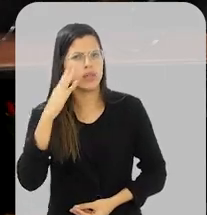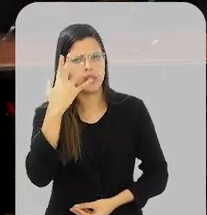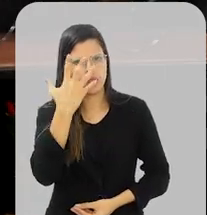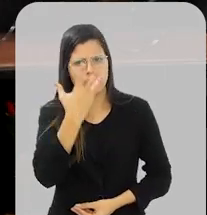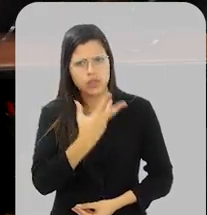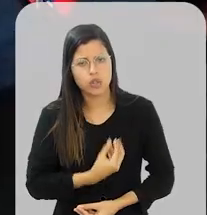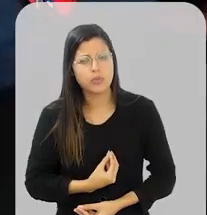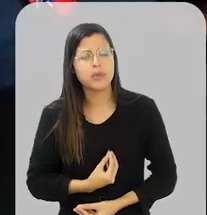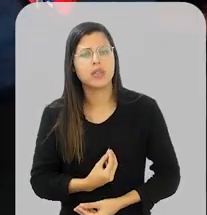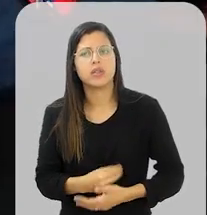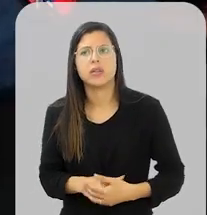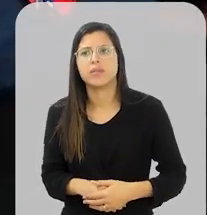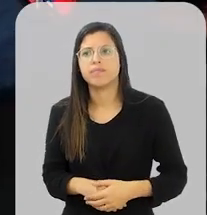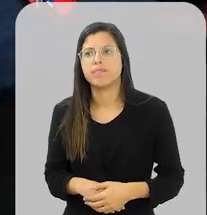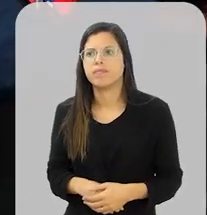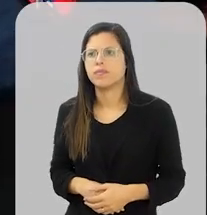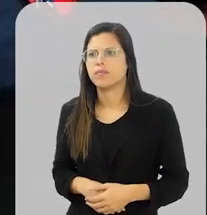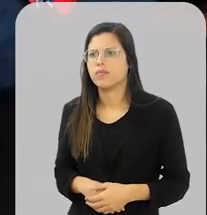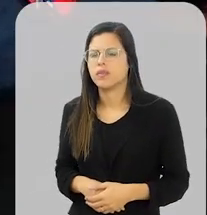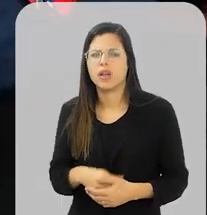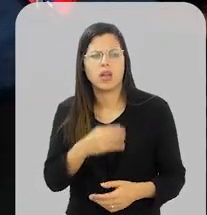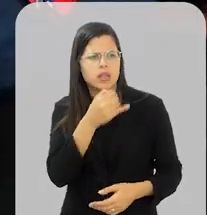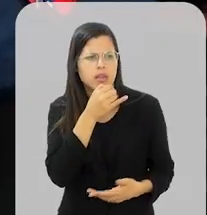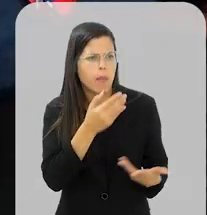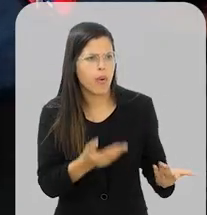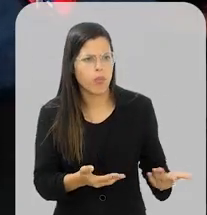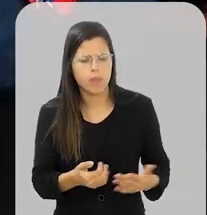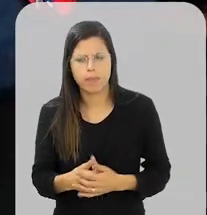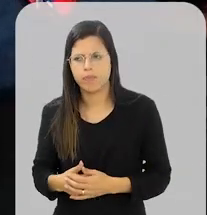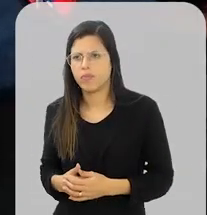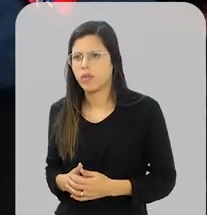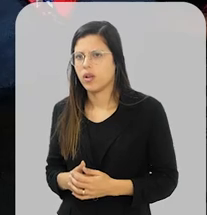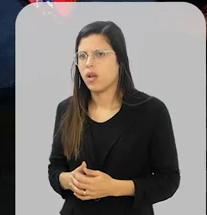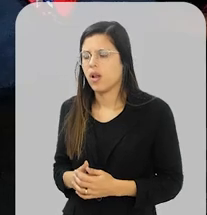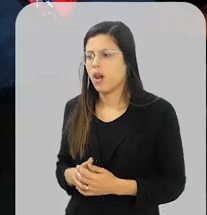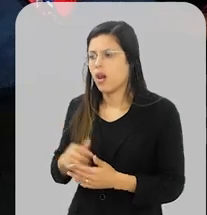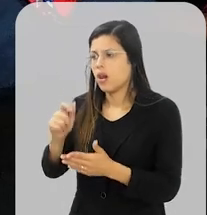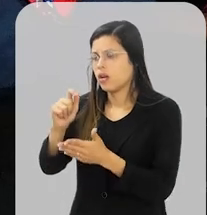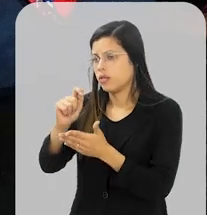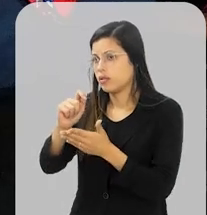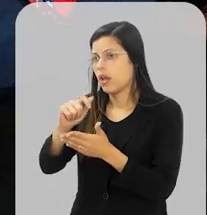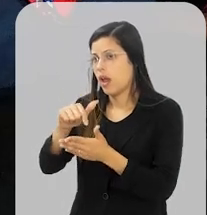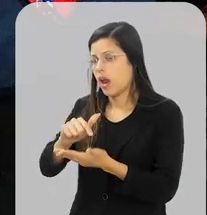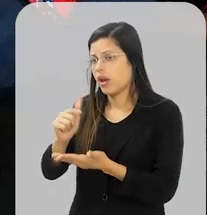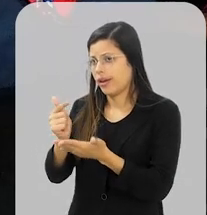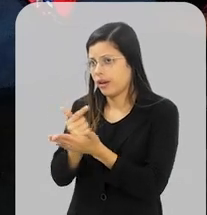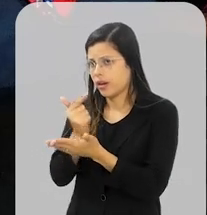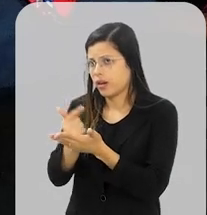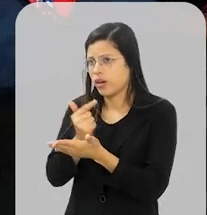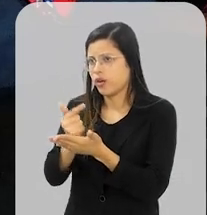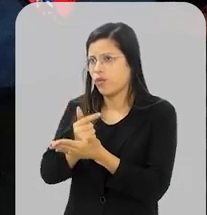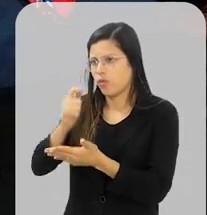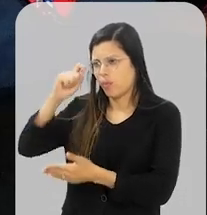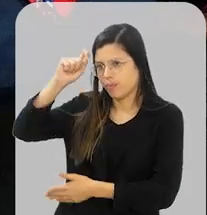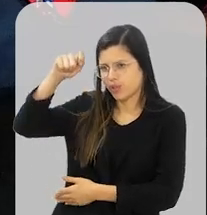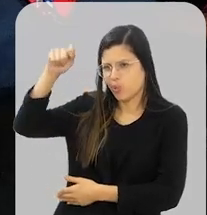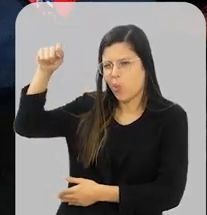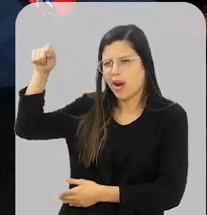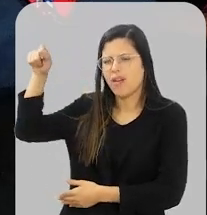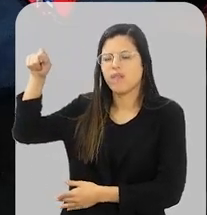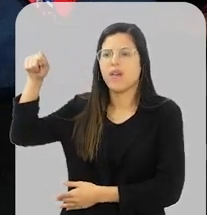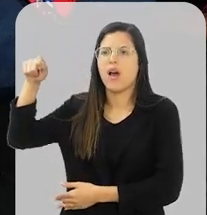espírita? Romance espírita. Quem gosta de romance... Me dá um título, por exemplo. São livros psicografados, né? Ah. Mônica